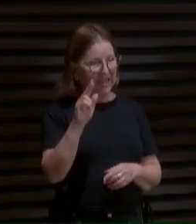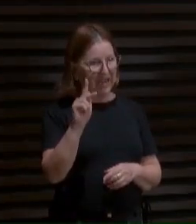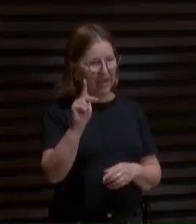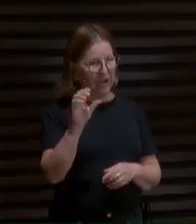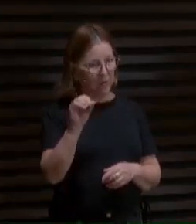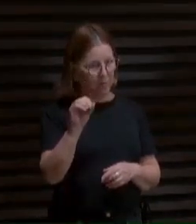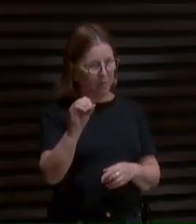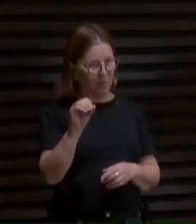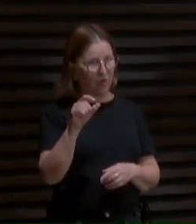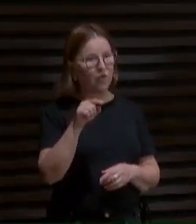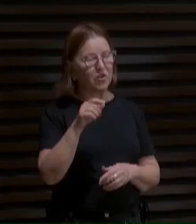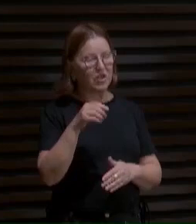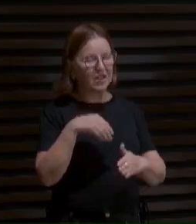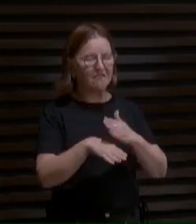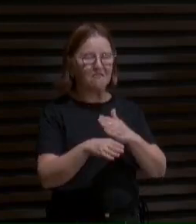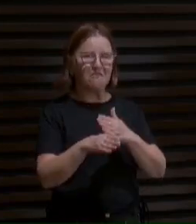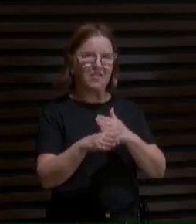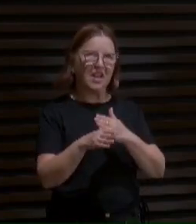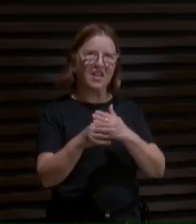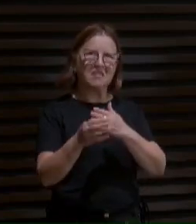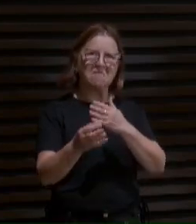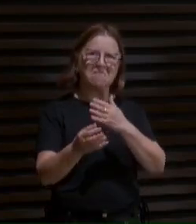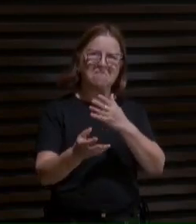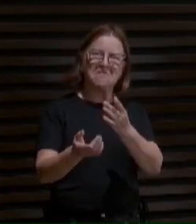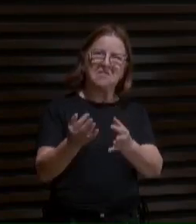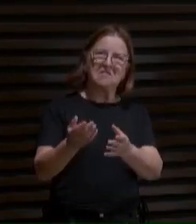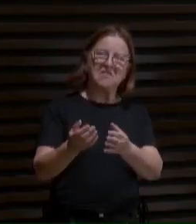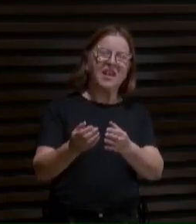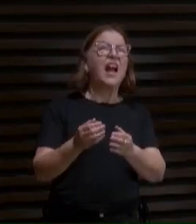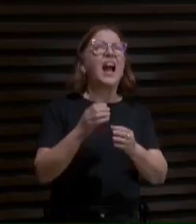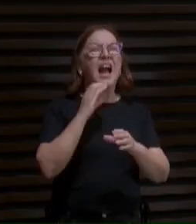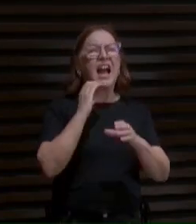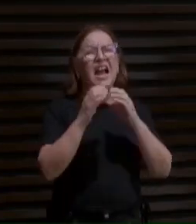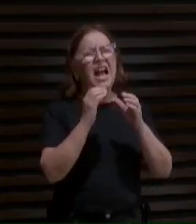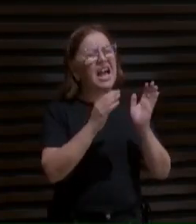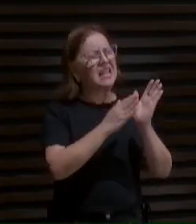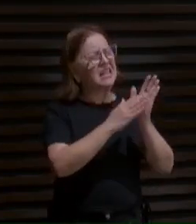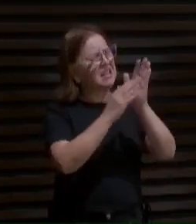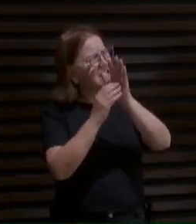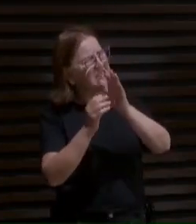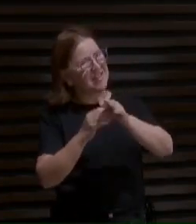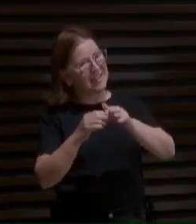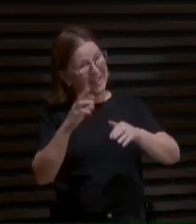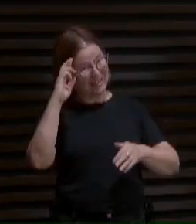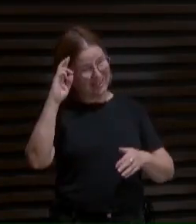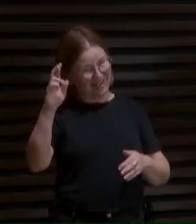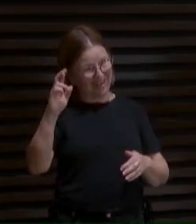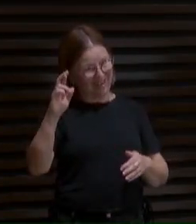cantando louvores ao Altíssimo, que eu não posso negar aquele que me salvou.